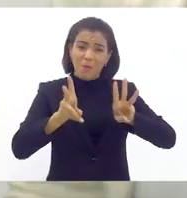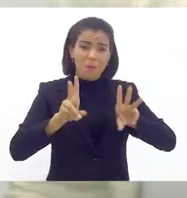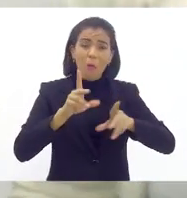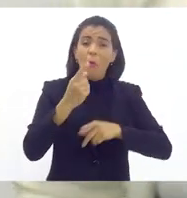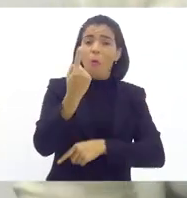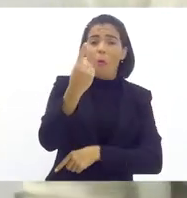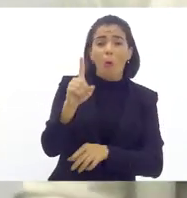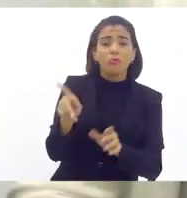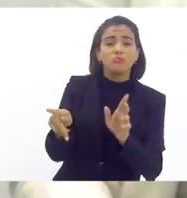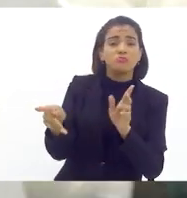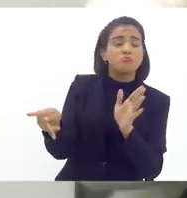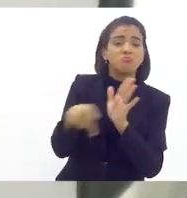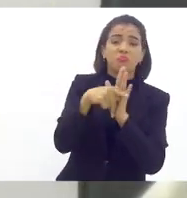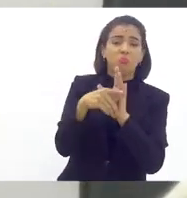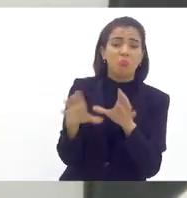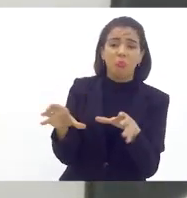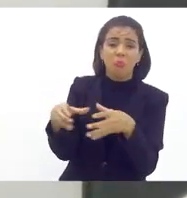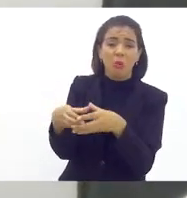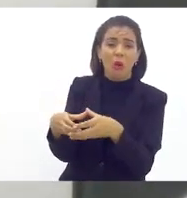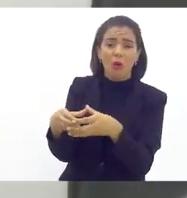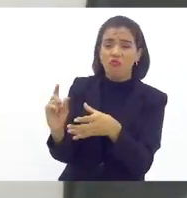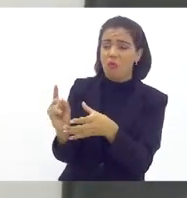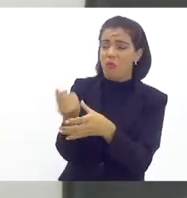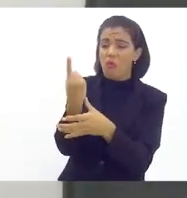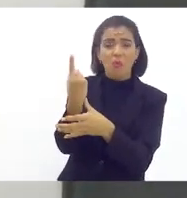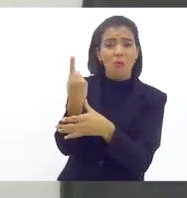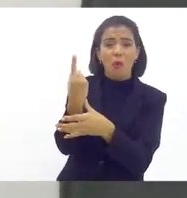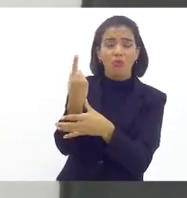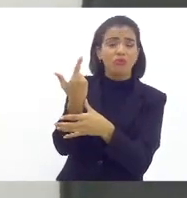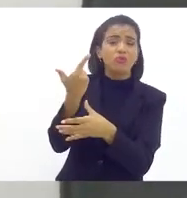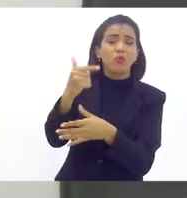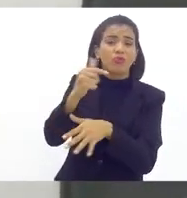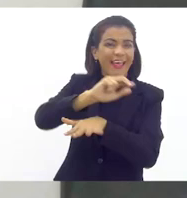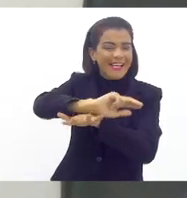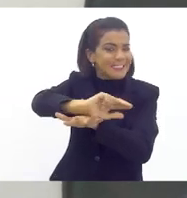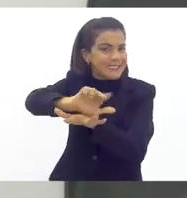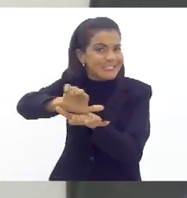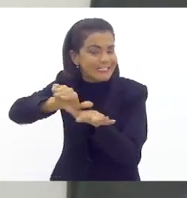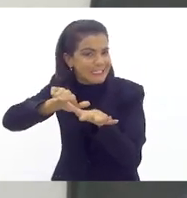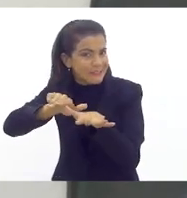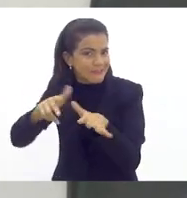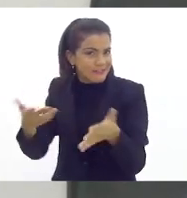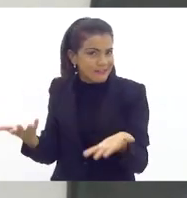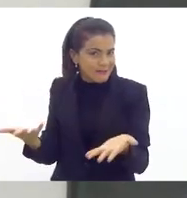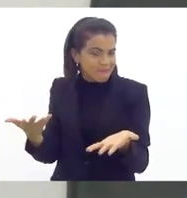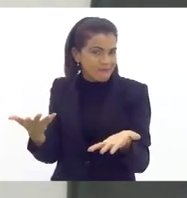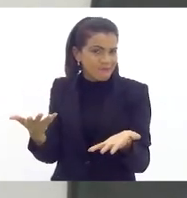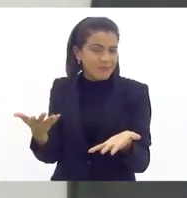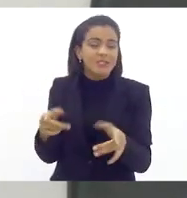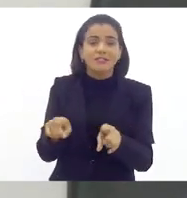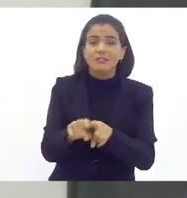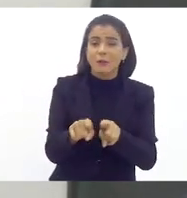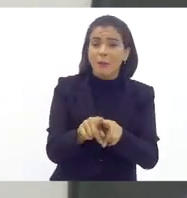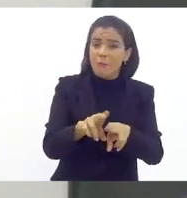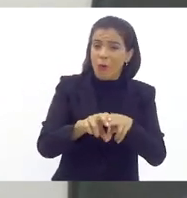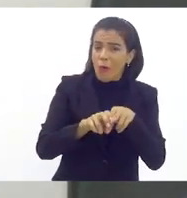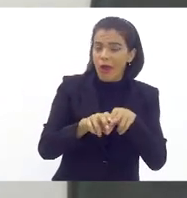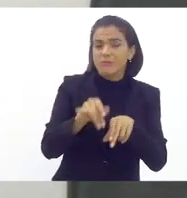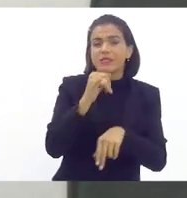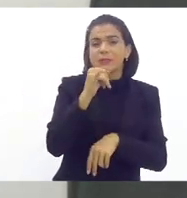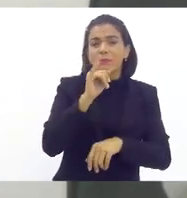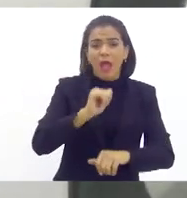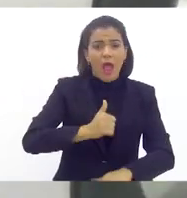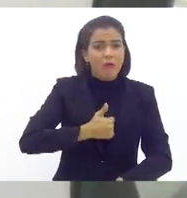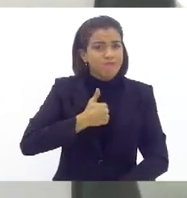muitas vezes como algo completamente homogêneo, que não tem as suas peculiaridades. Isso passa diretamente por questões como, por exemplo, de